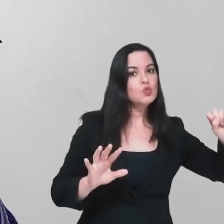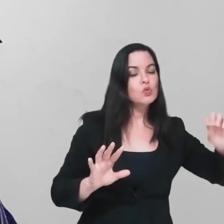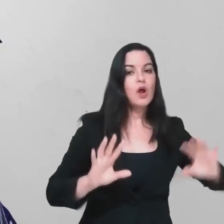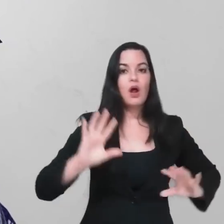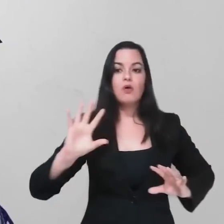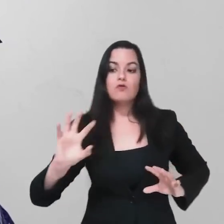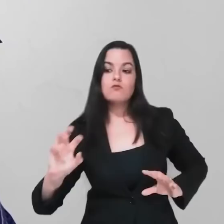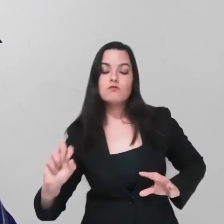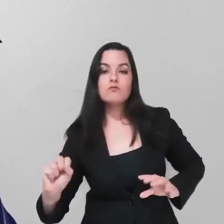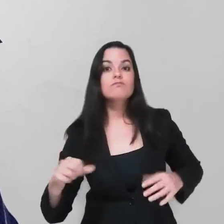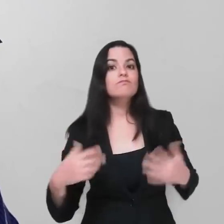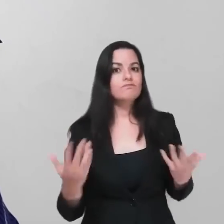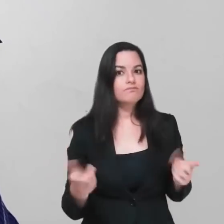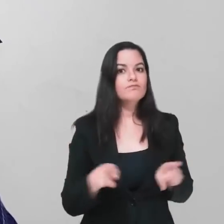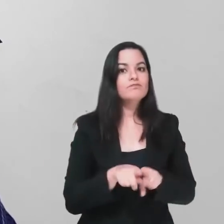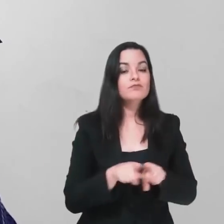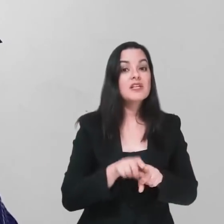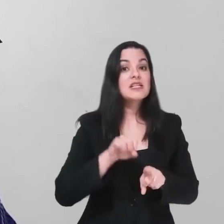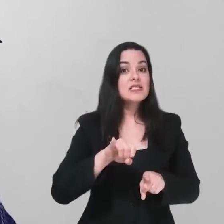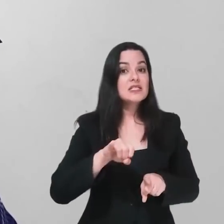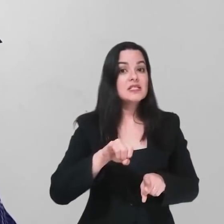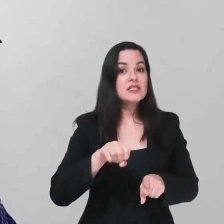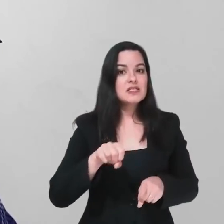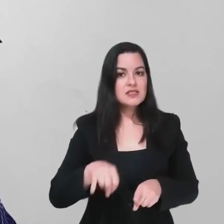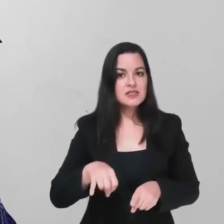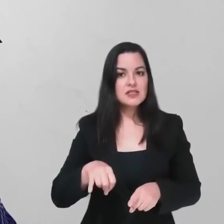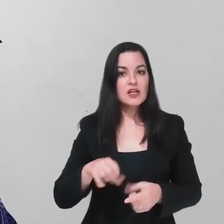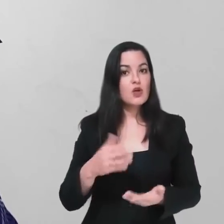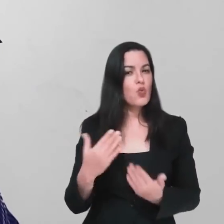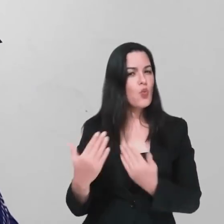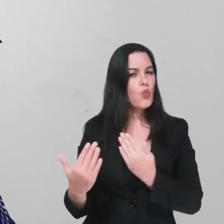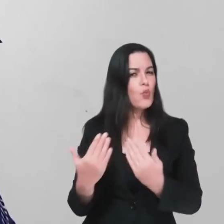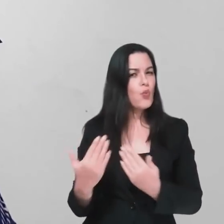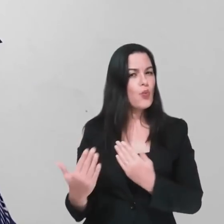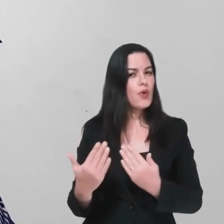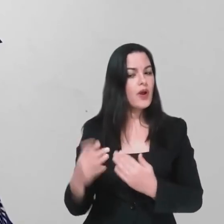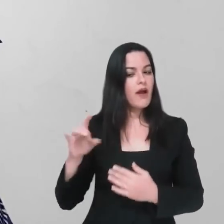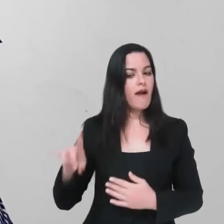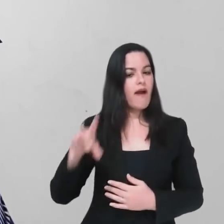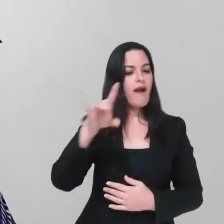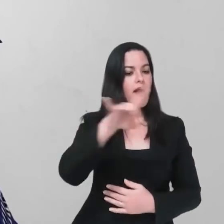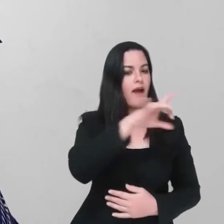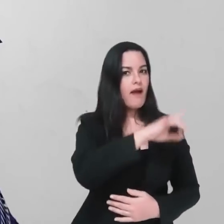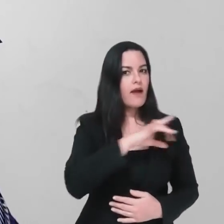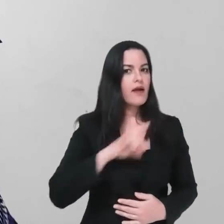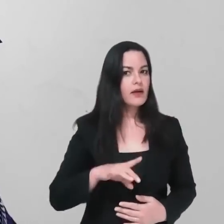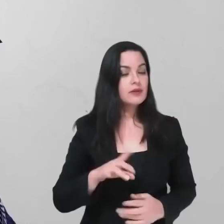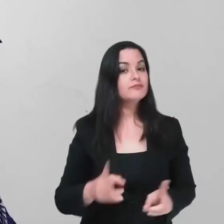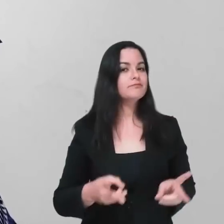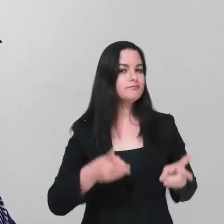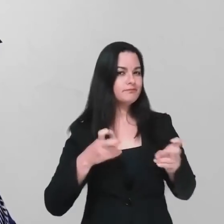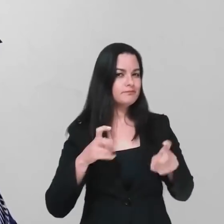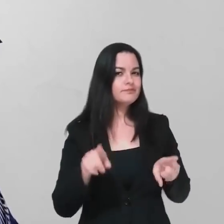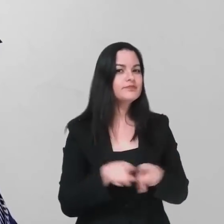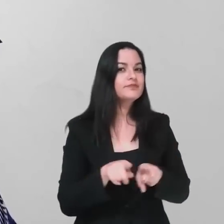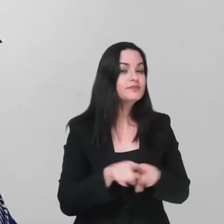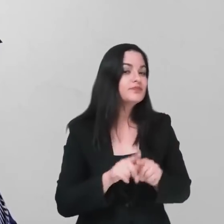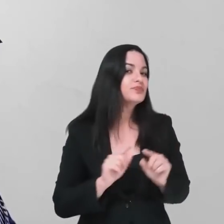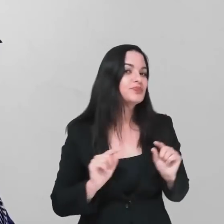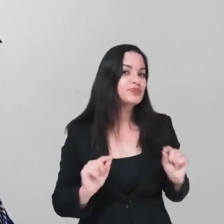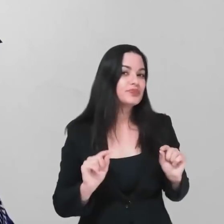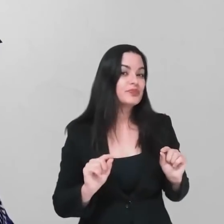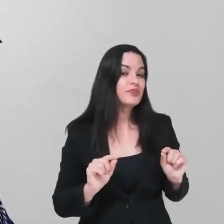você comparar essas posições, você também vai conseguir perceber